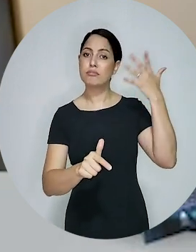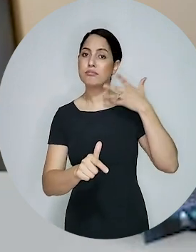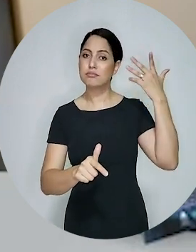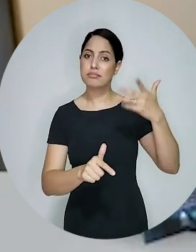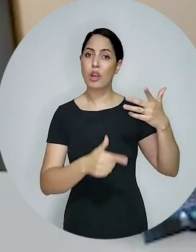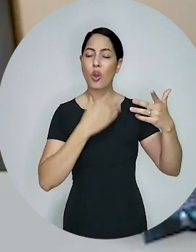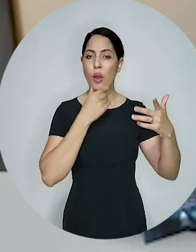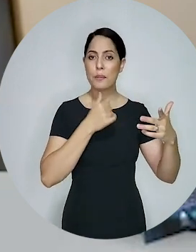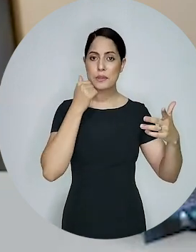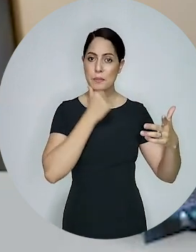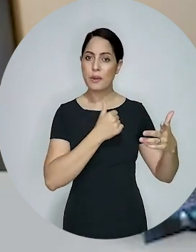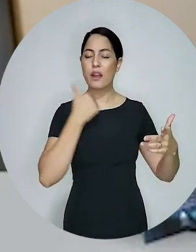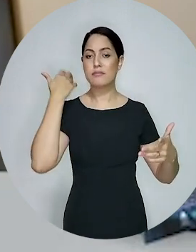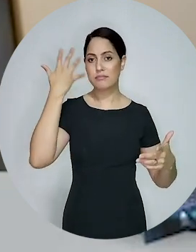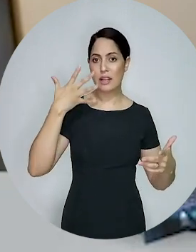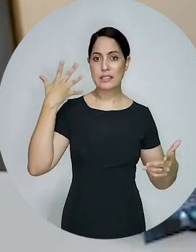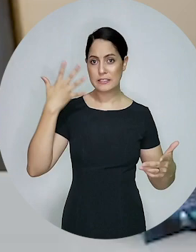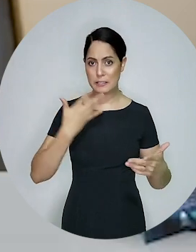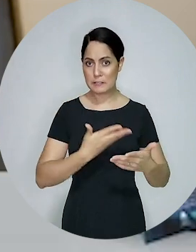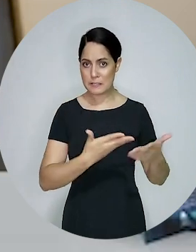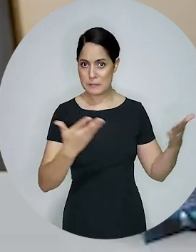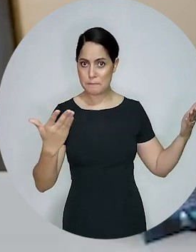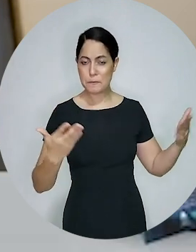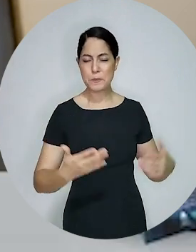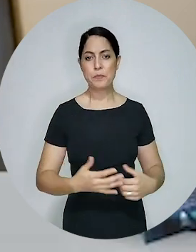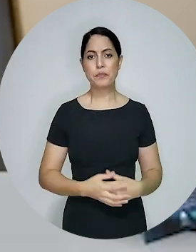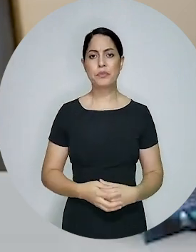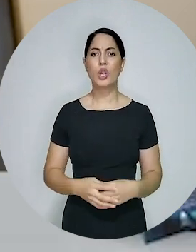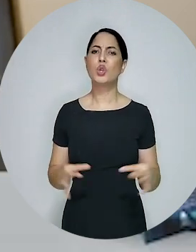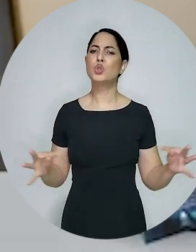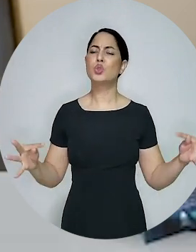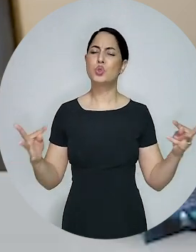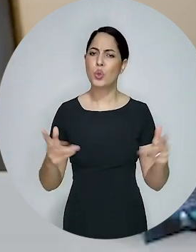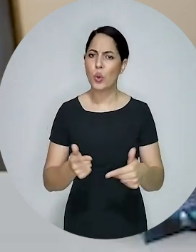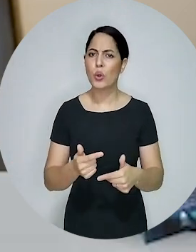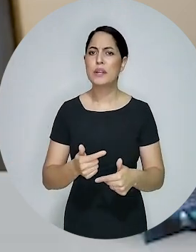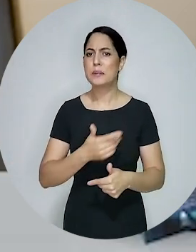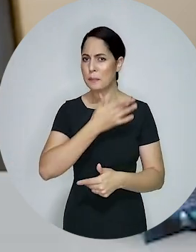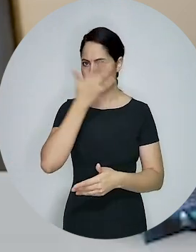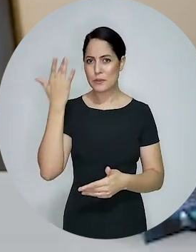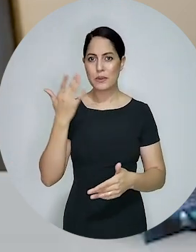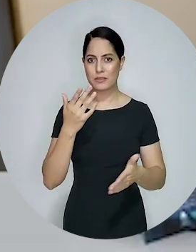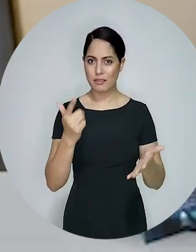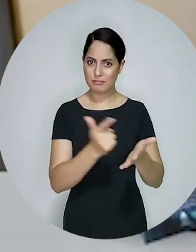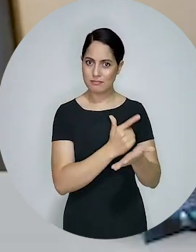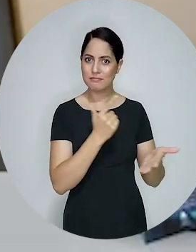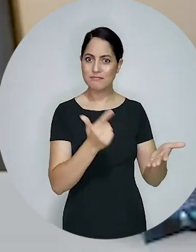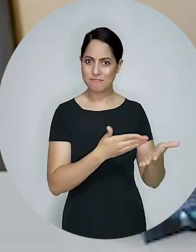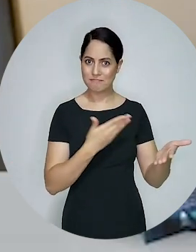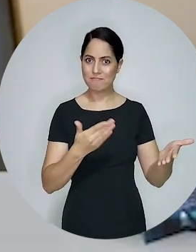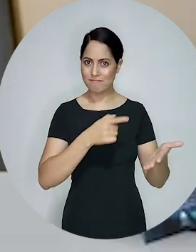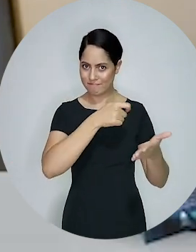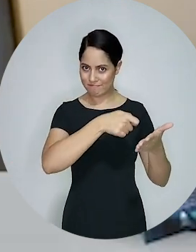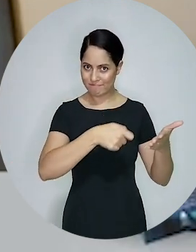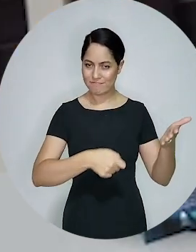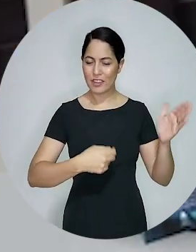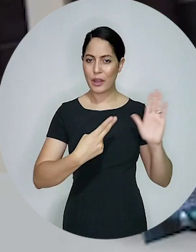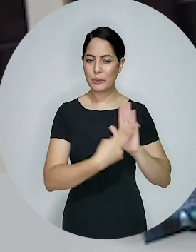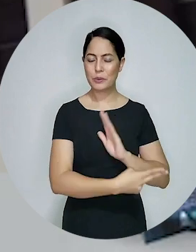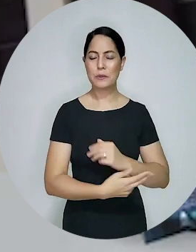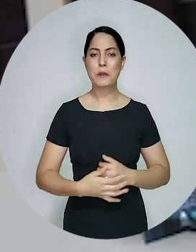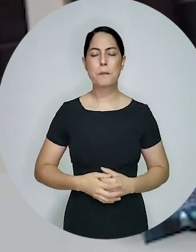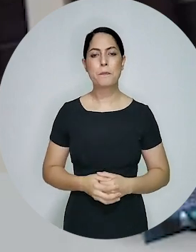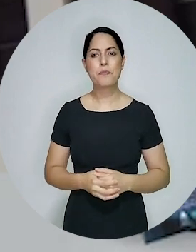nas pessoas das palestrantes aqui, a todos aqueles que emprestaram o seu prestígio à obra.